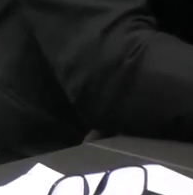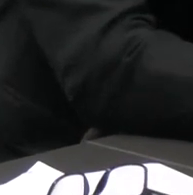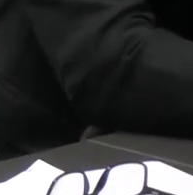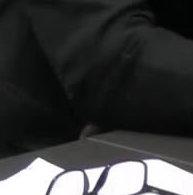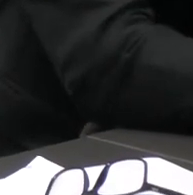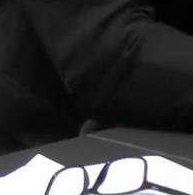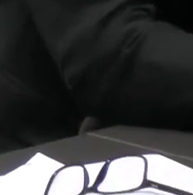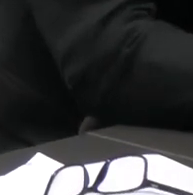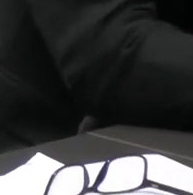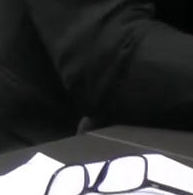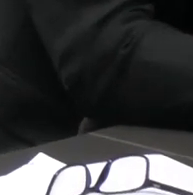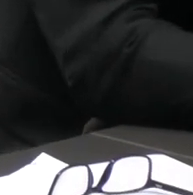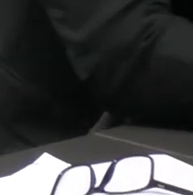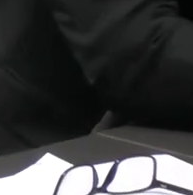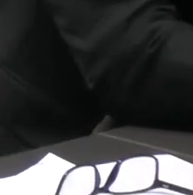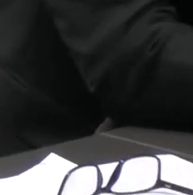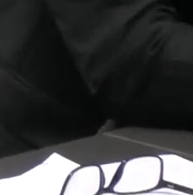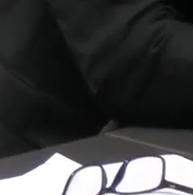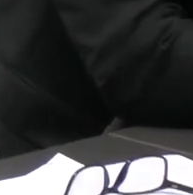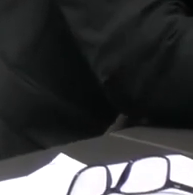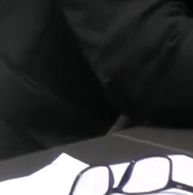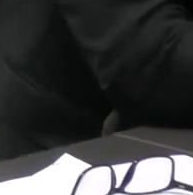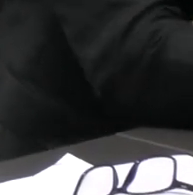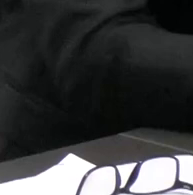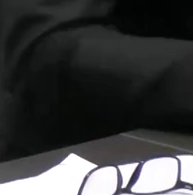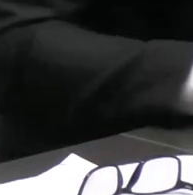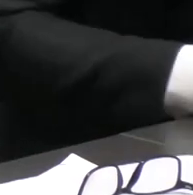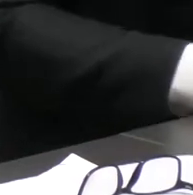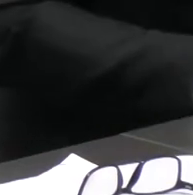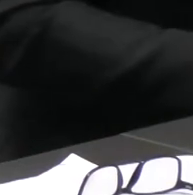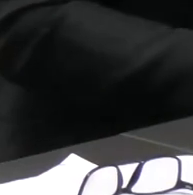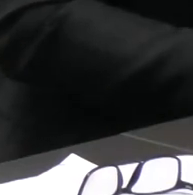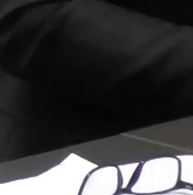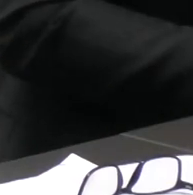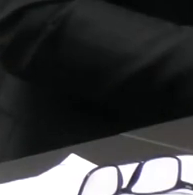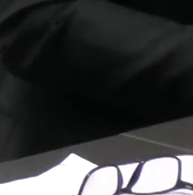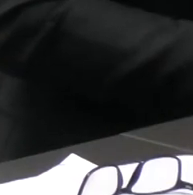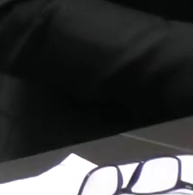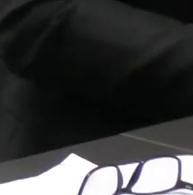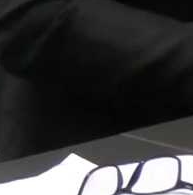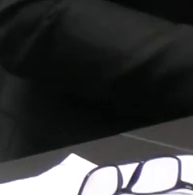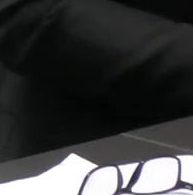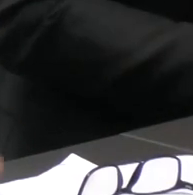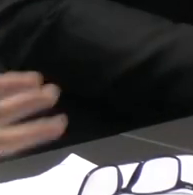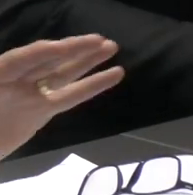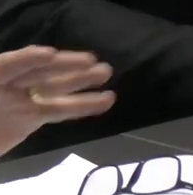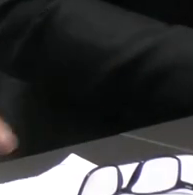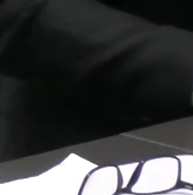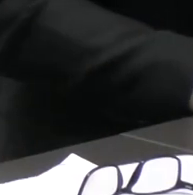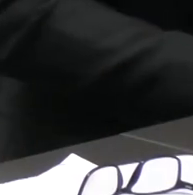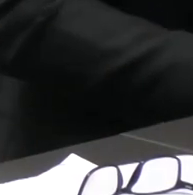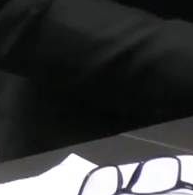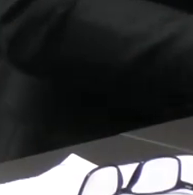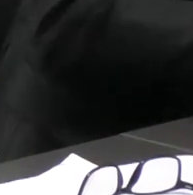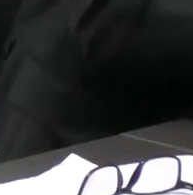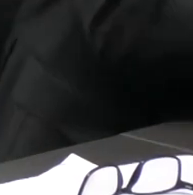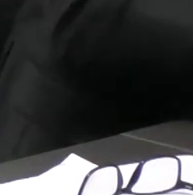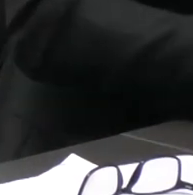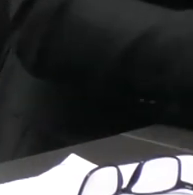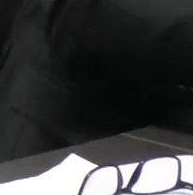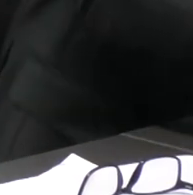a sua fala no sentido de que a gente precisa fazer uma reunião extraordinária da comissão para continuidade específica com